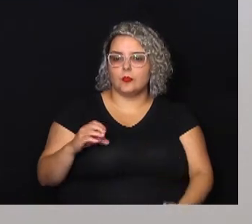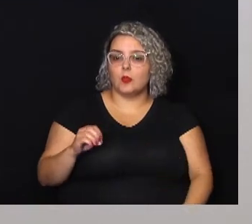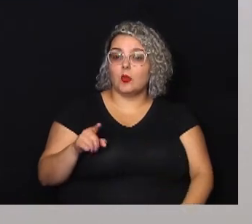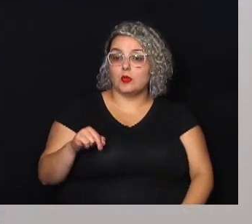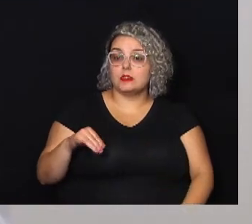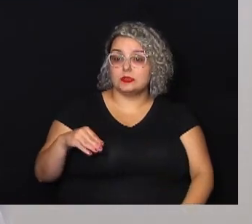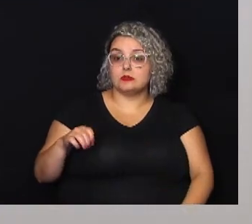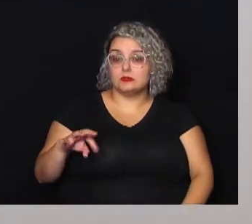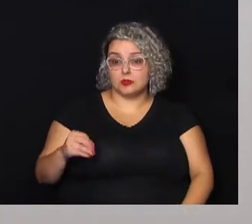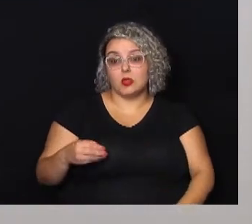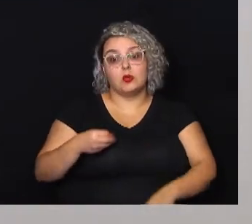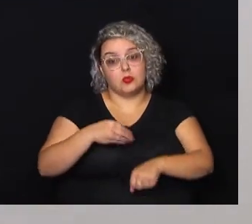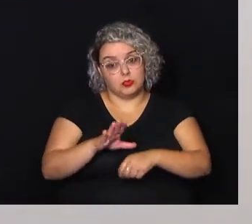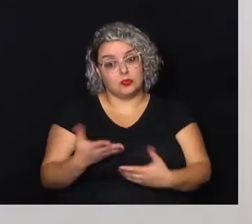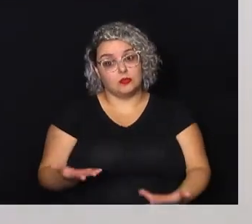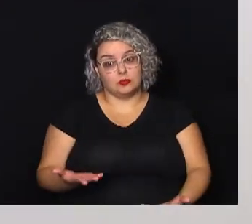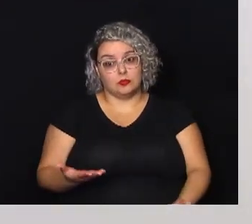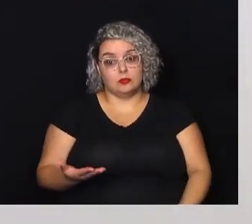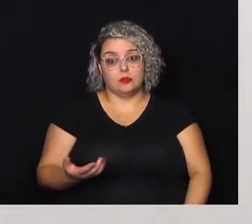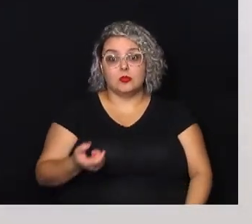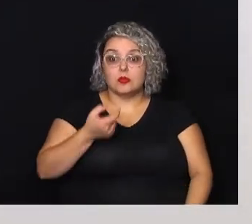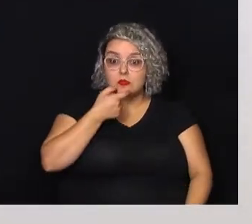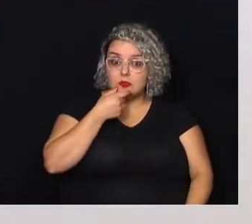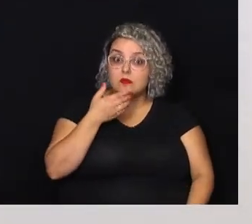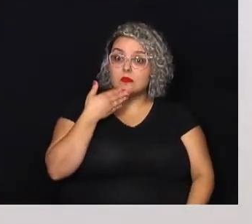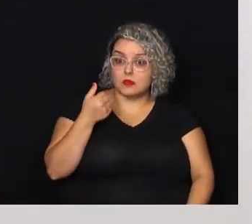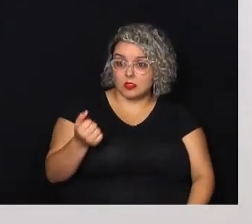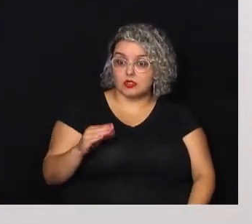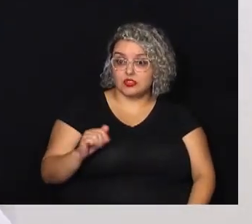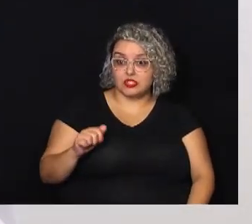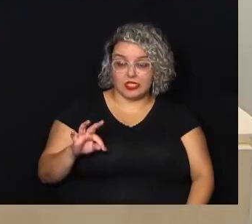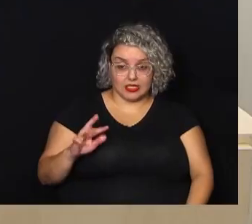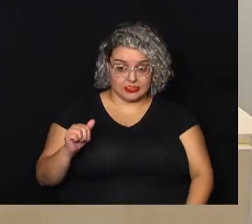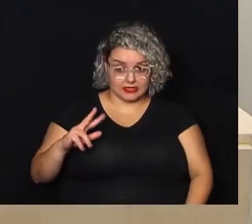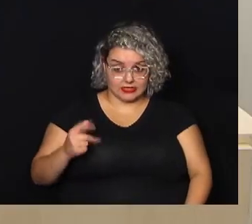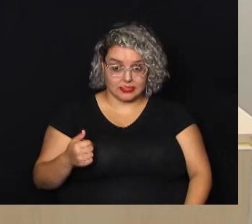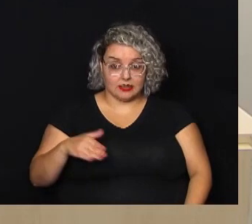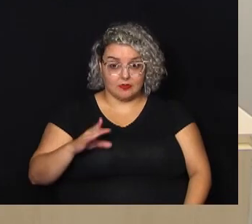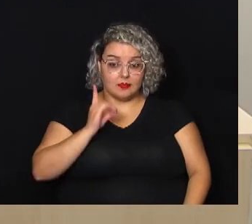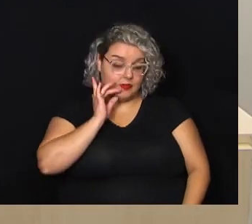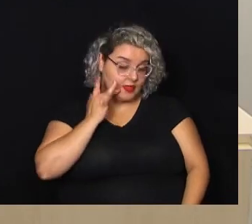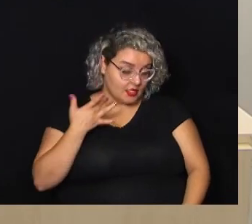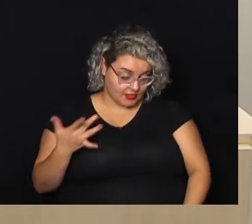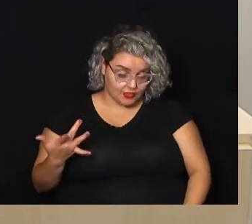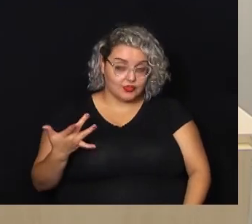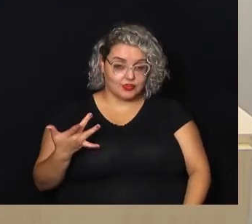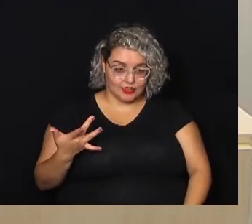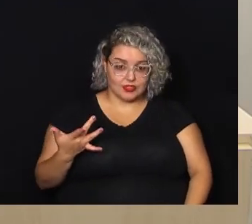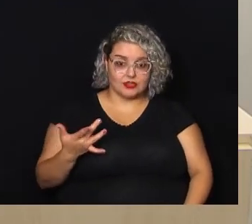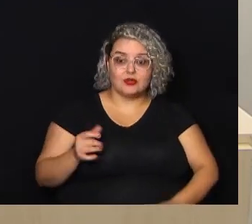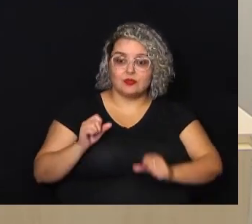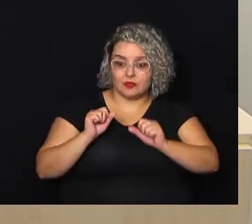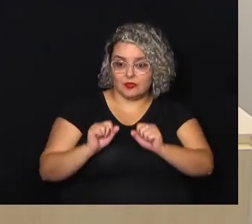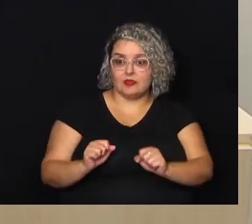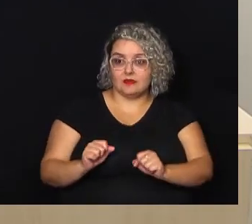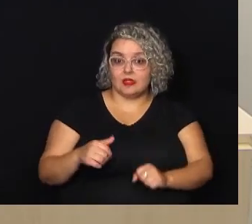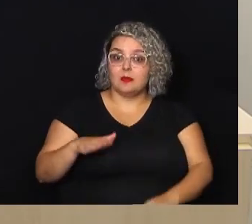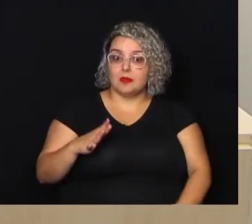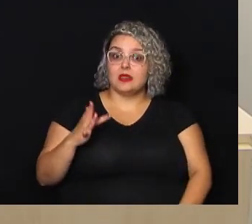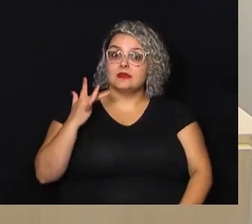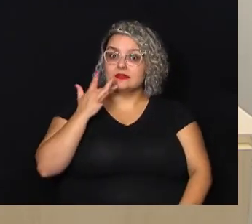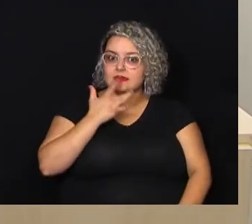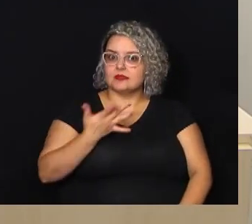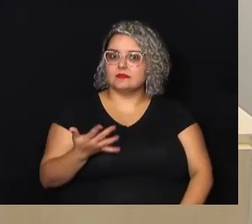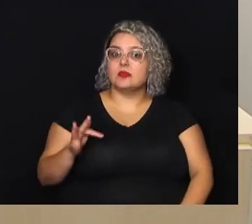do cozimento. Então, o que eu indico para os biscoitos de castanha é que sejam mais douradinhos para poder ficar